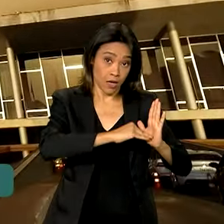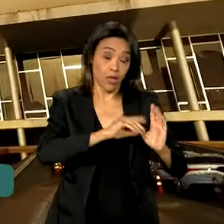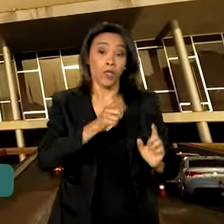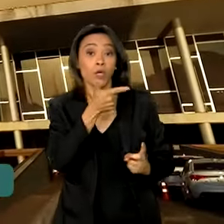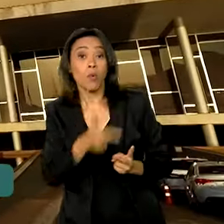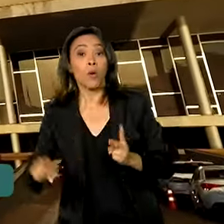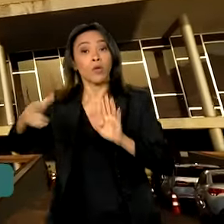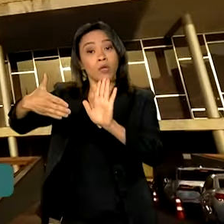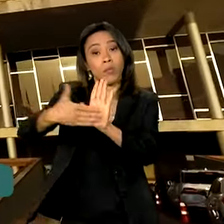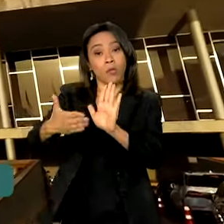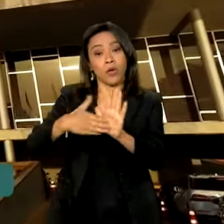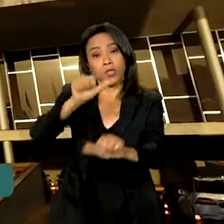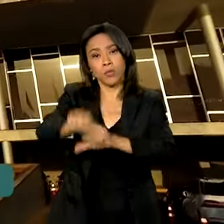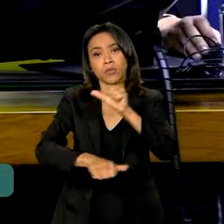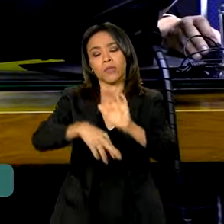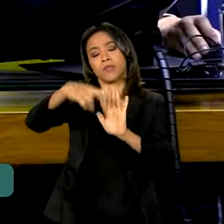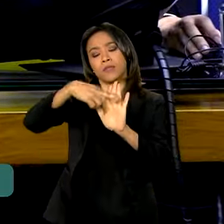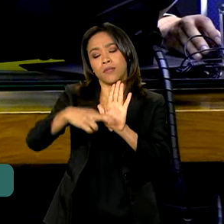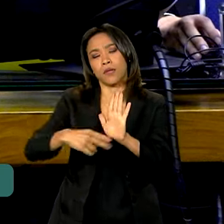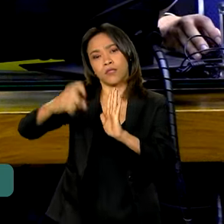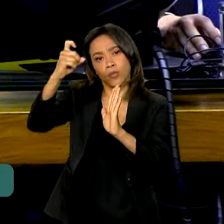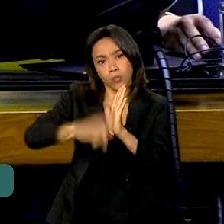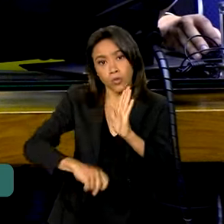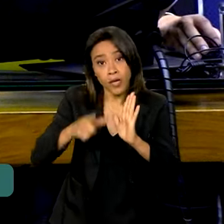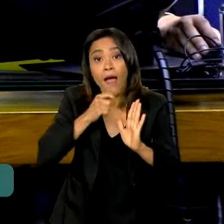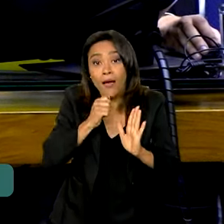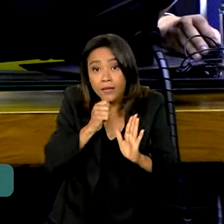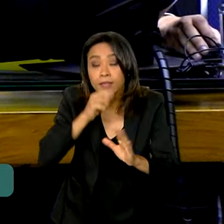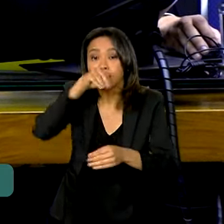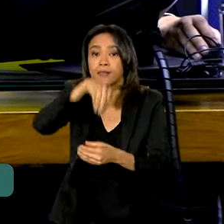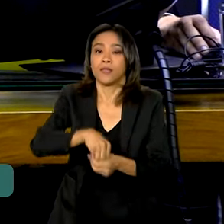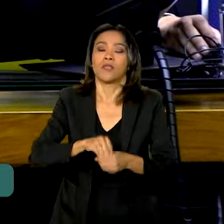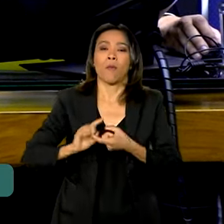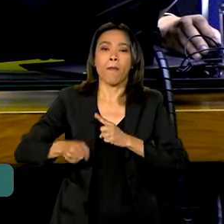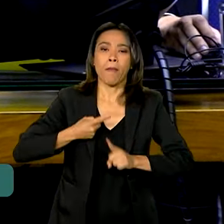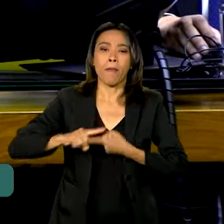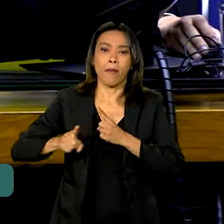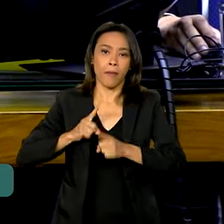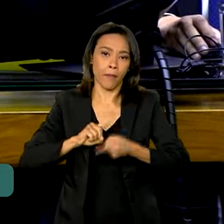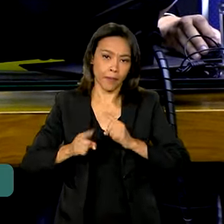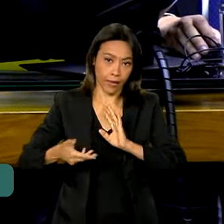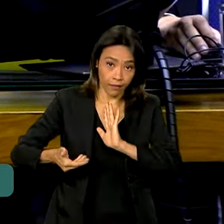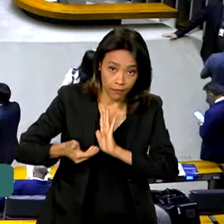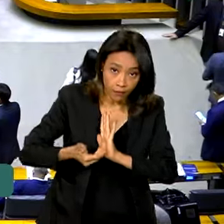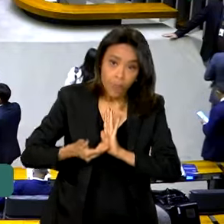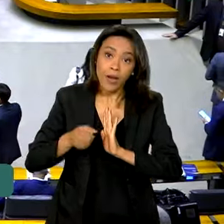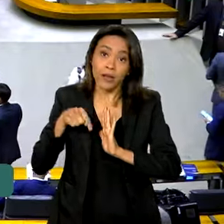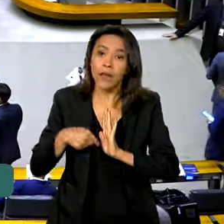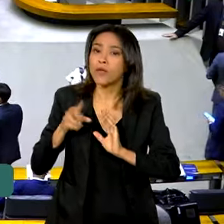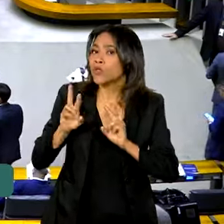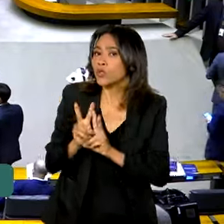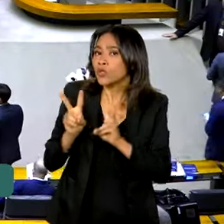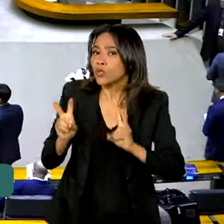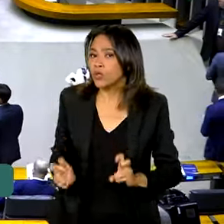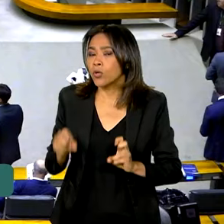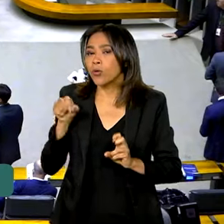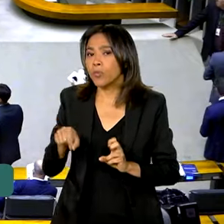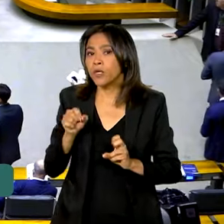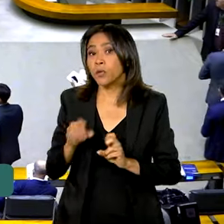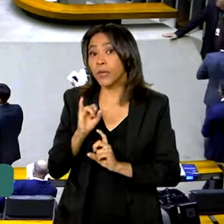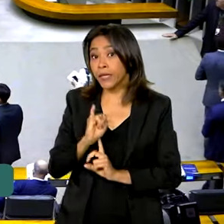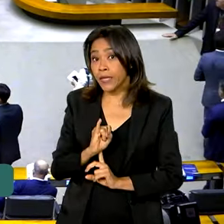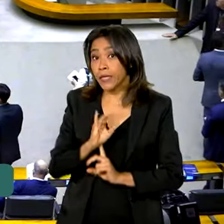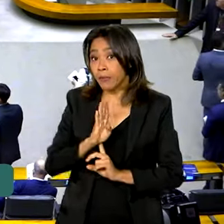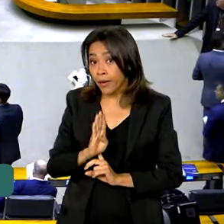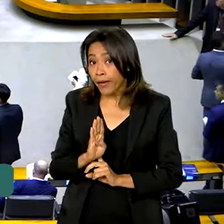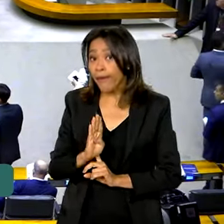segunda proposta sobre a reforma tributária, que está na Câmara dos Deputados, e regulamenta o funcionamento do Comitê Gestor do IBS.